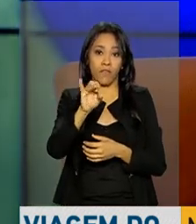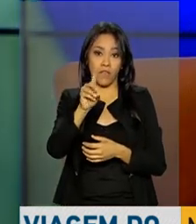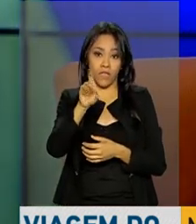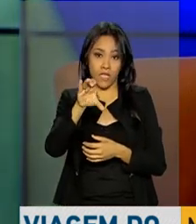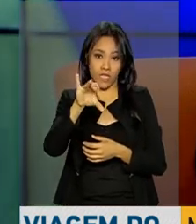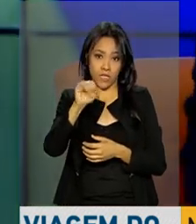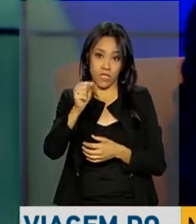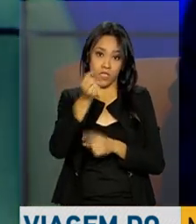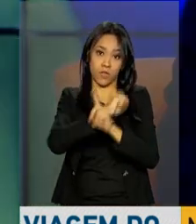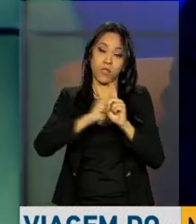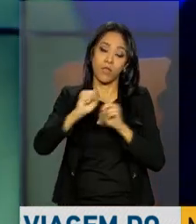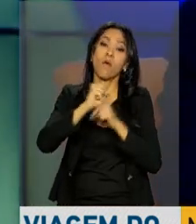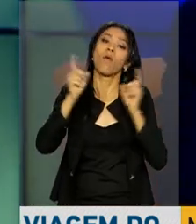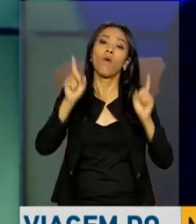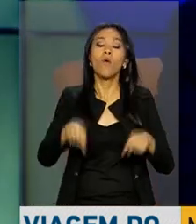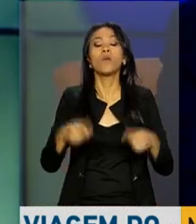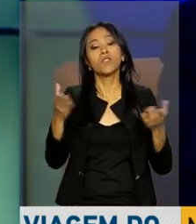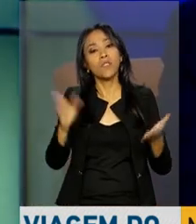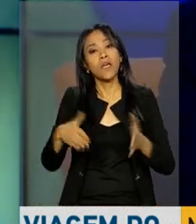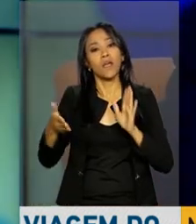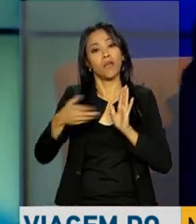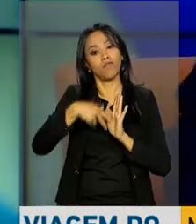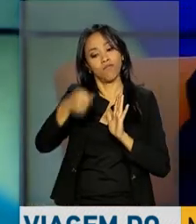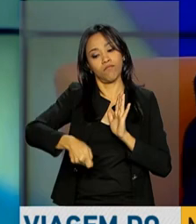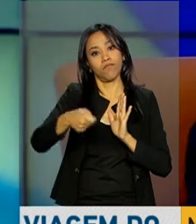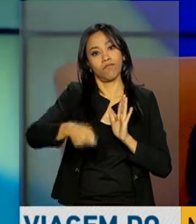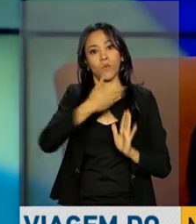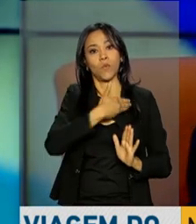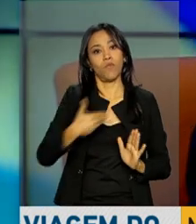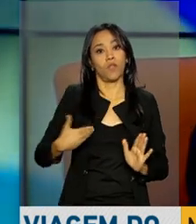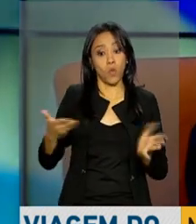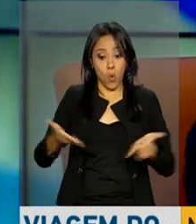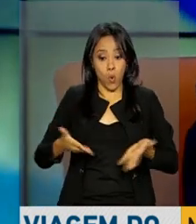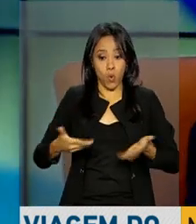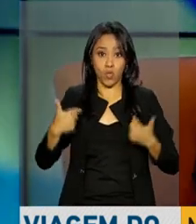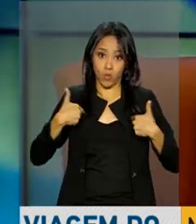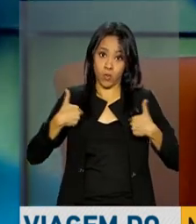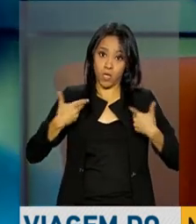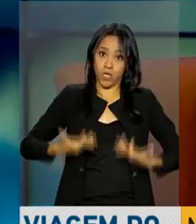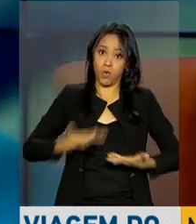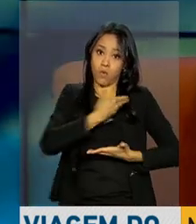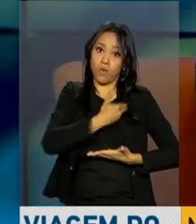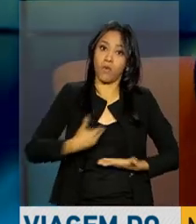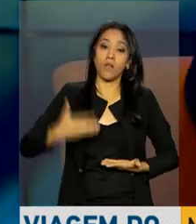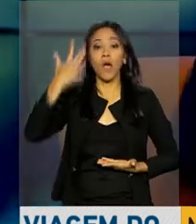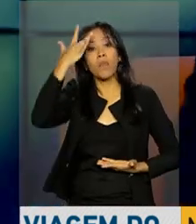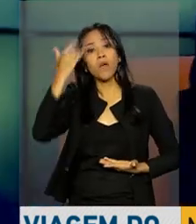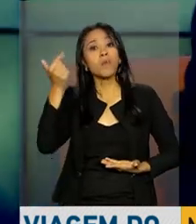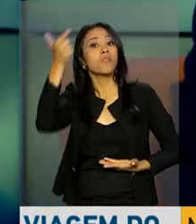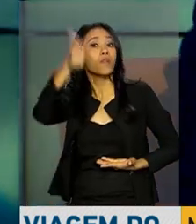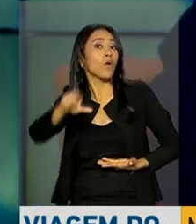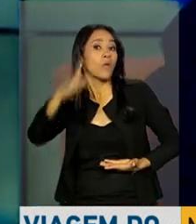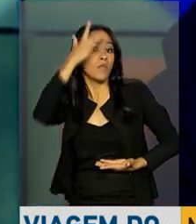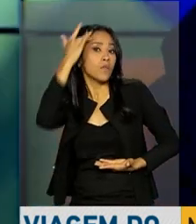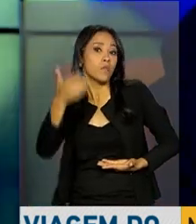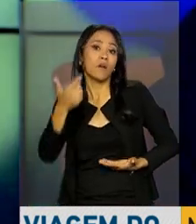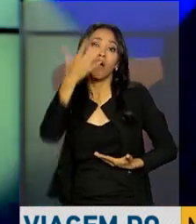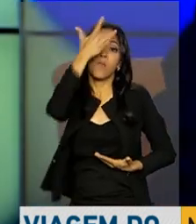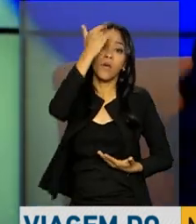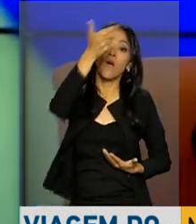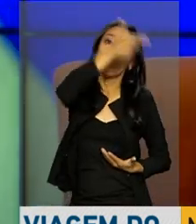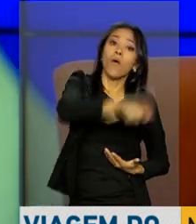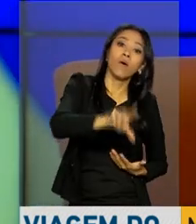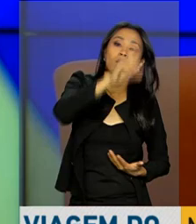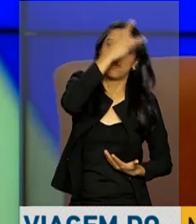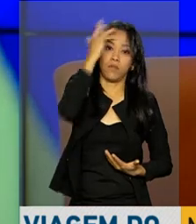questão do Estado. Hoje eu estou aqui no governo, amanhã poderá ser oposição. Depois da manhã poderá ser outra oposição. É uma questão de Estado.